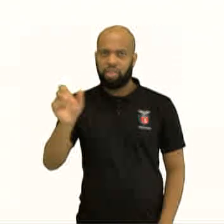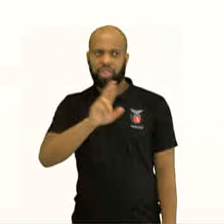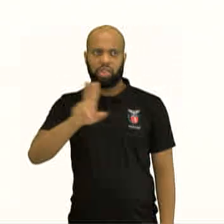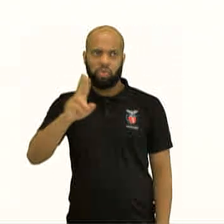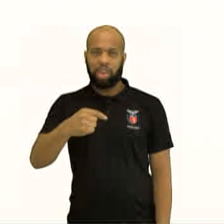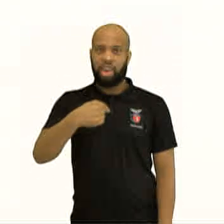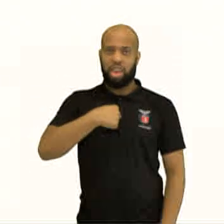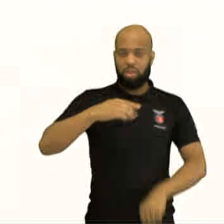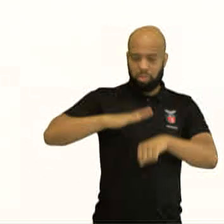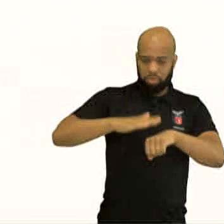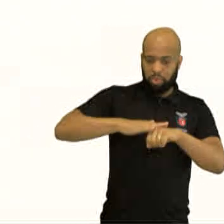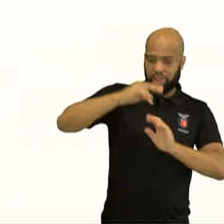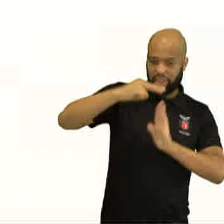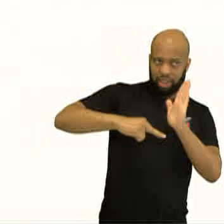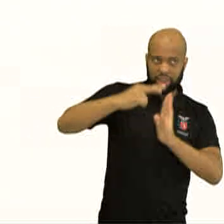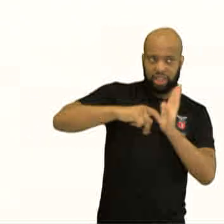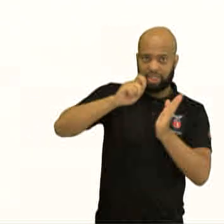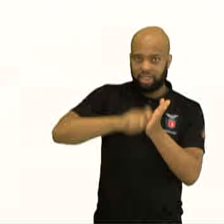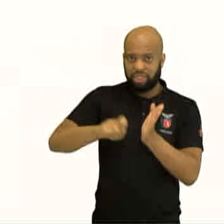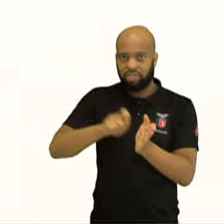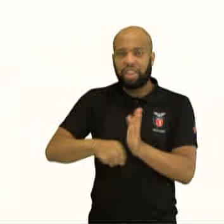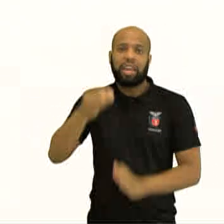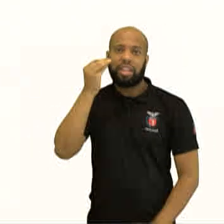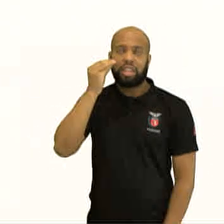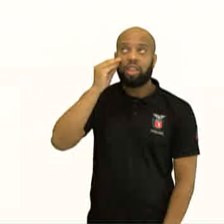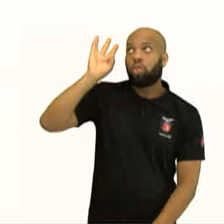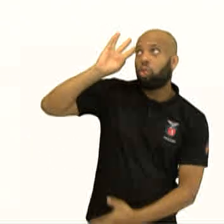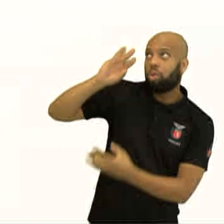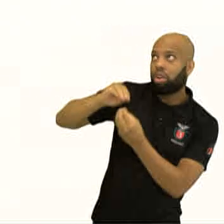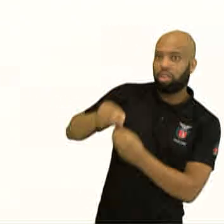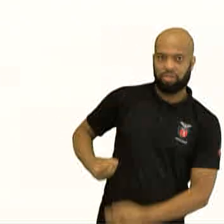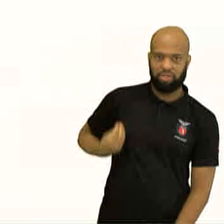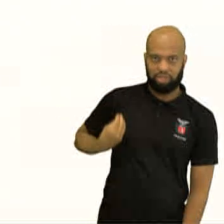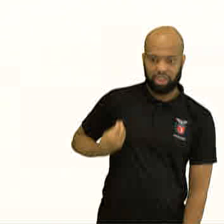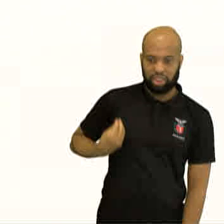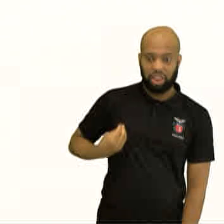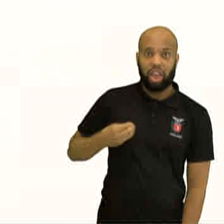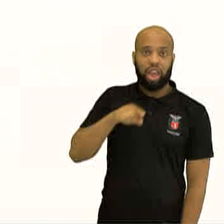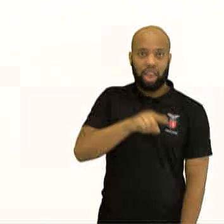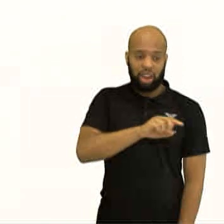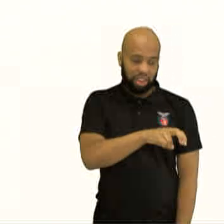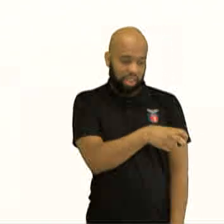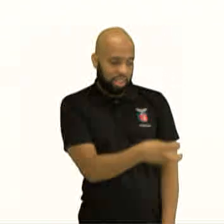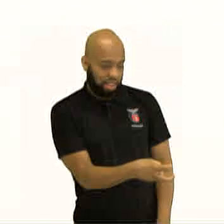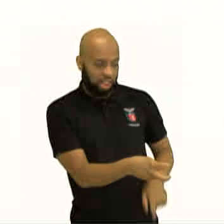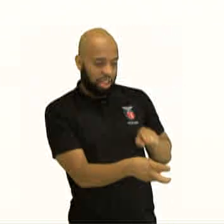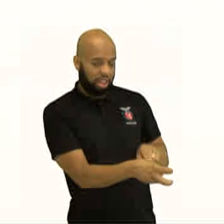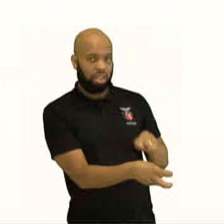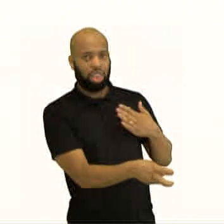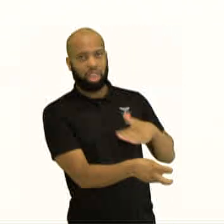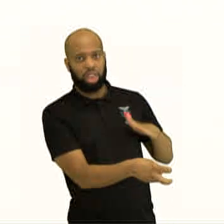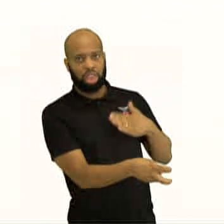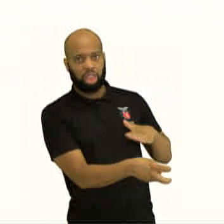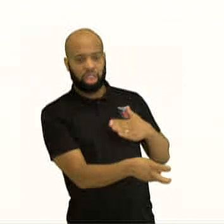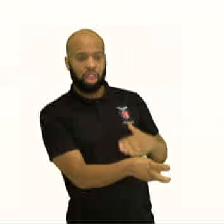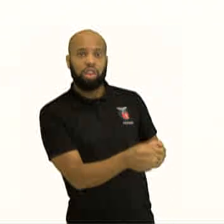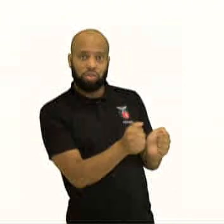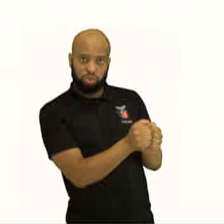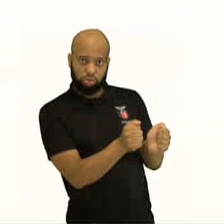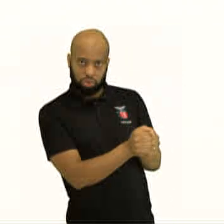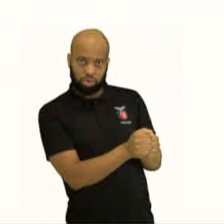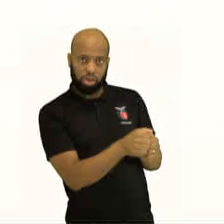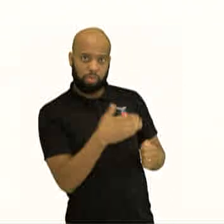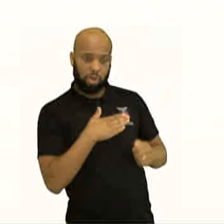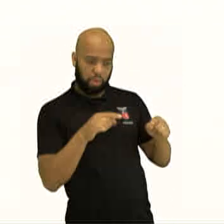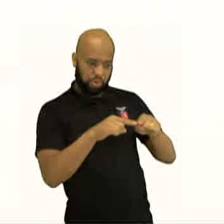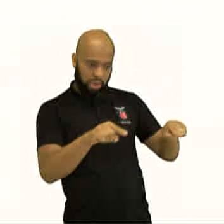eu que lia e escrevia, tentando entender a vida, enquanto ela, deitada, serena no chão do meu escritório, parecia ter